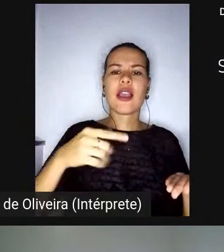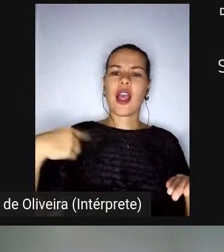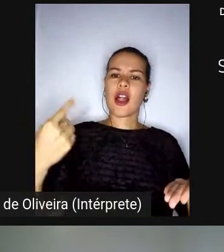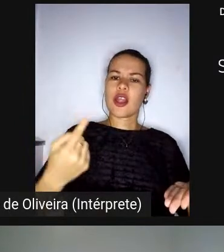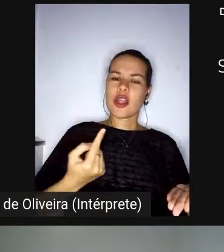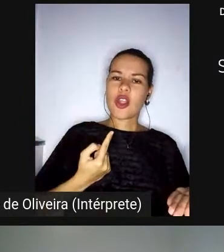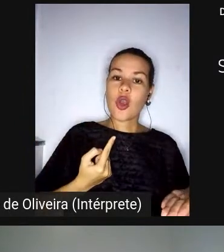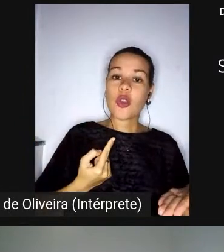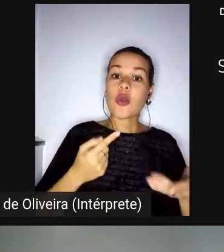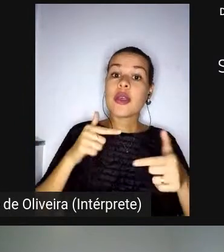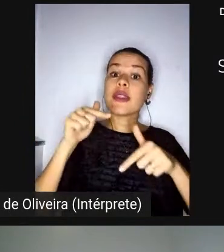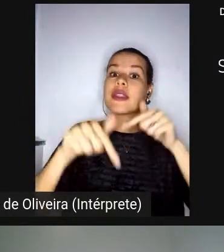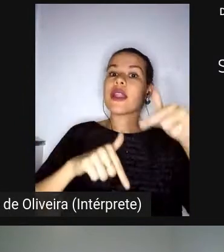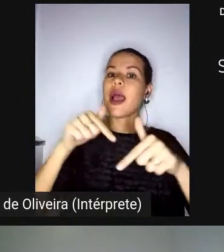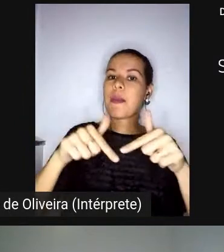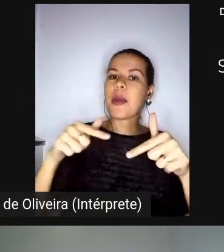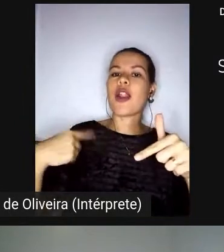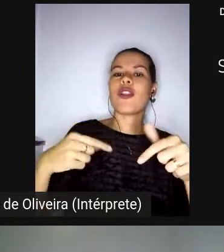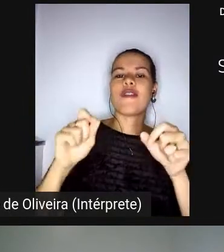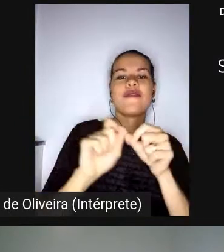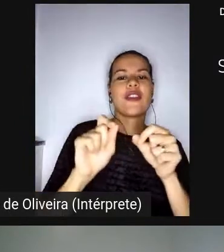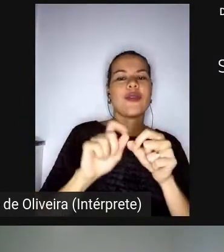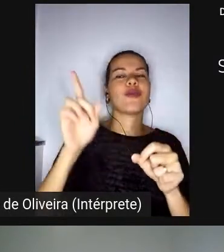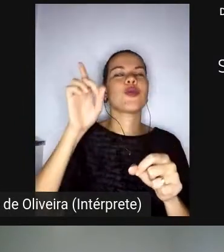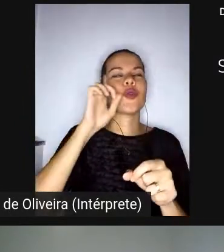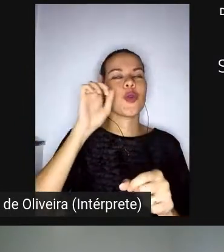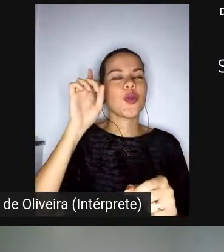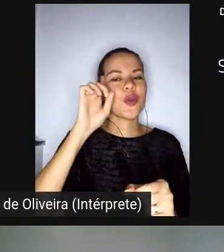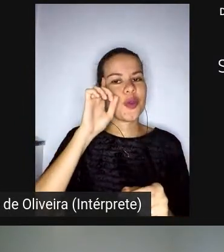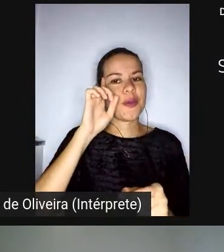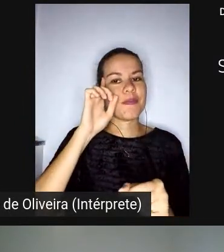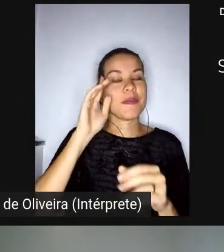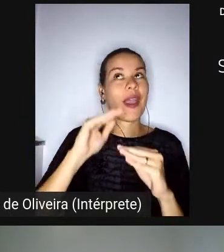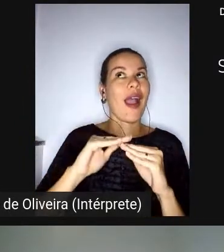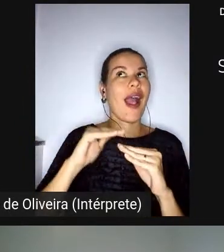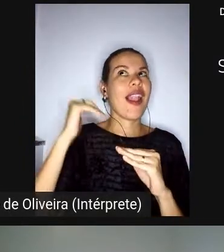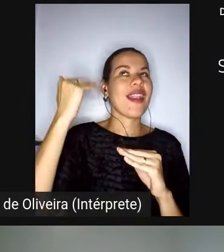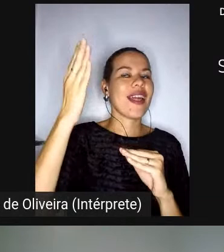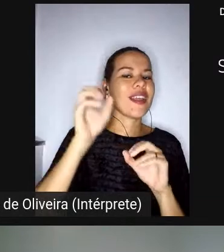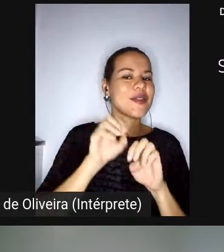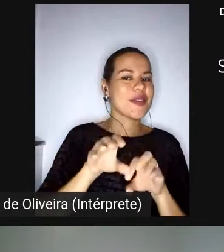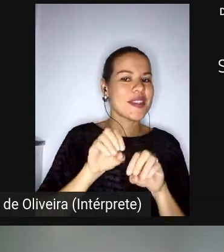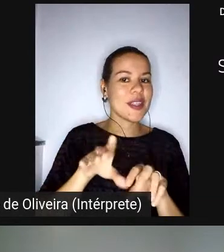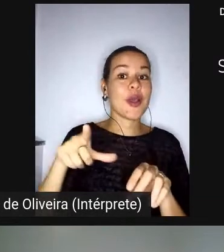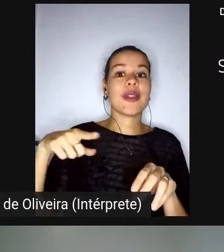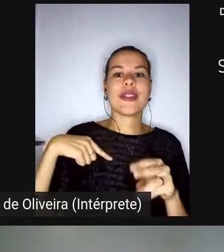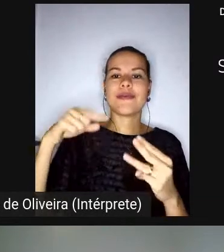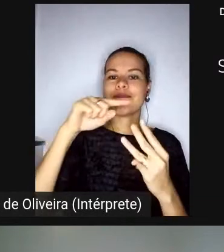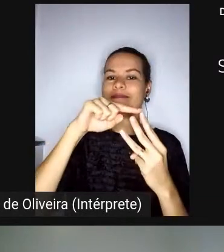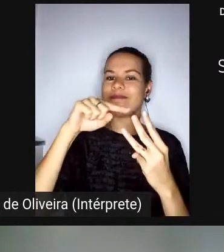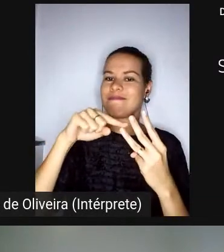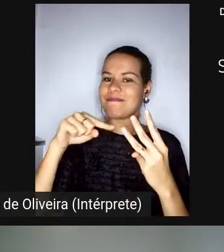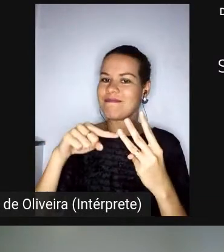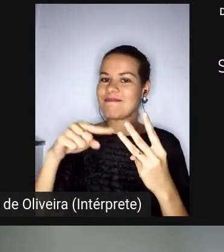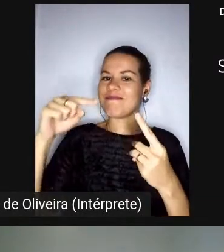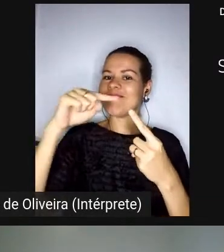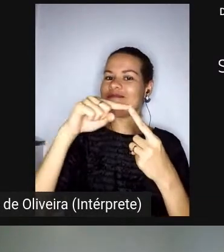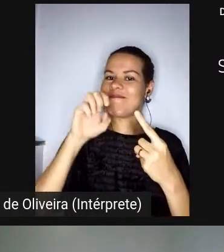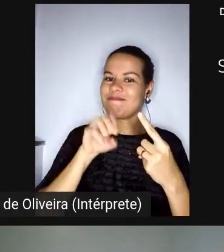que a gente faz no nosso dia a dia né Para Além do ensino da instituição tem o tripé da pesquisa e extensão